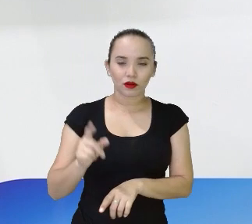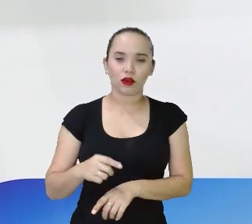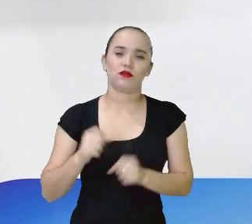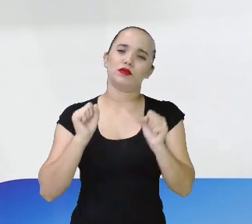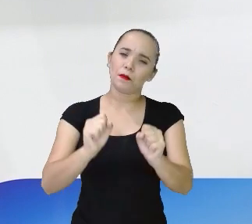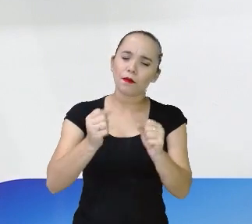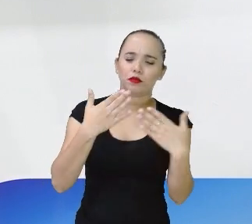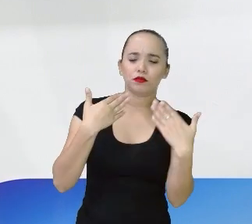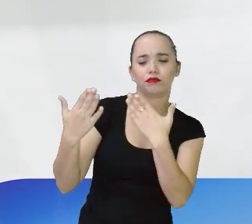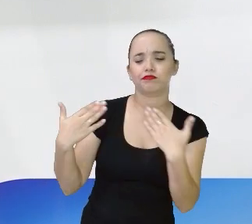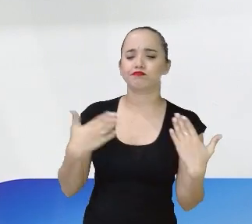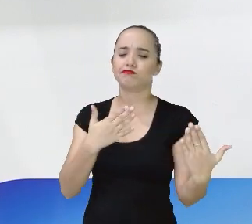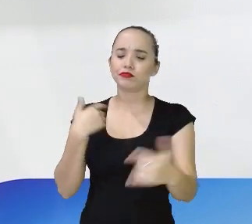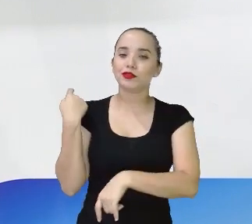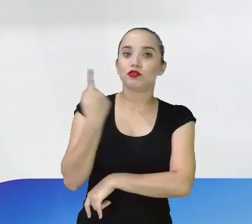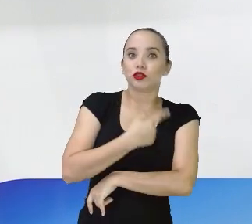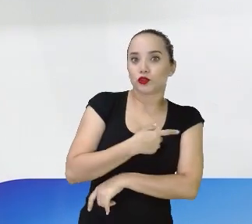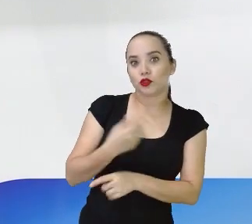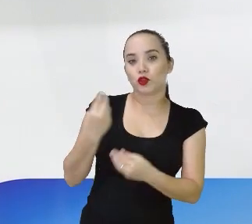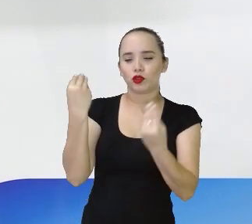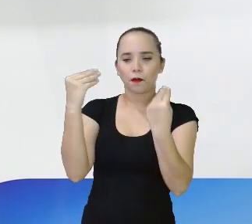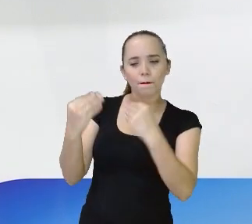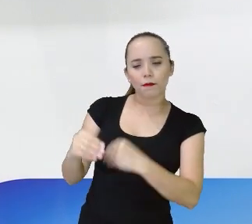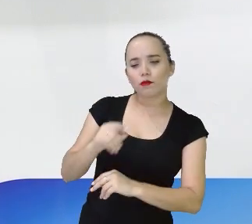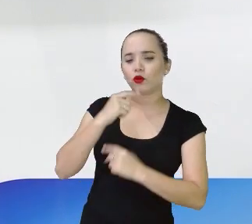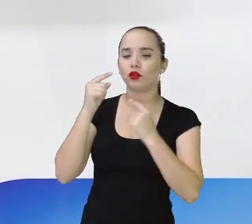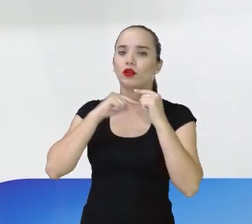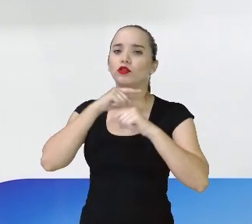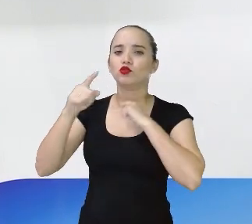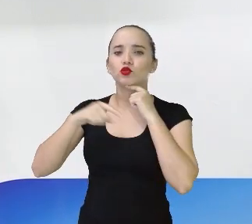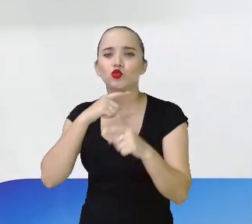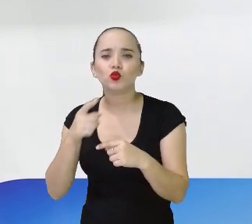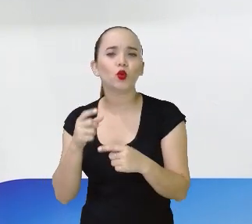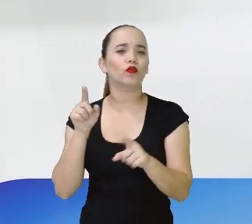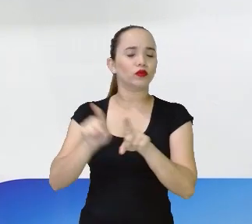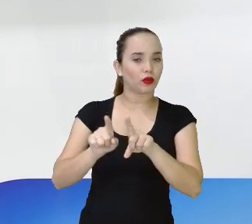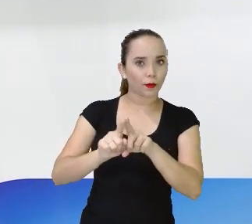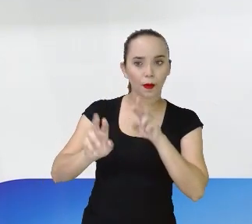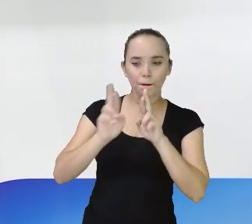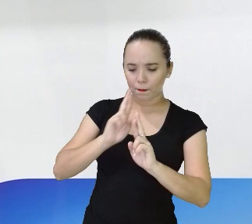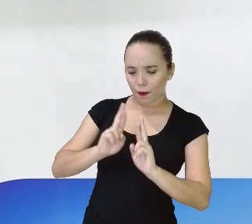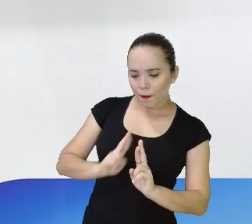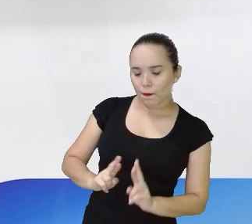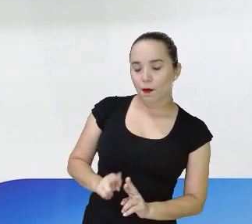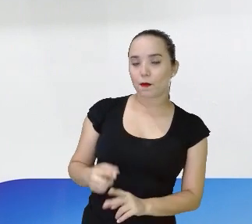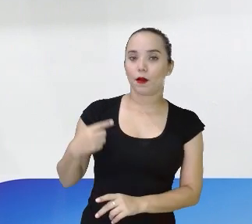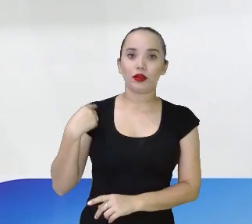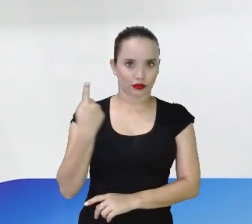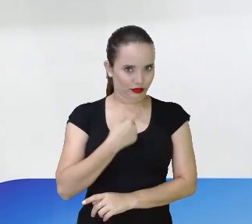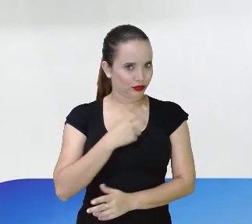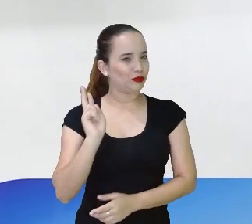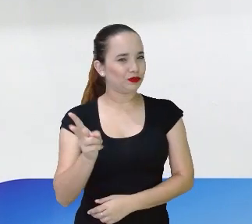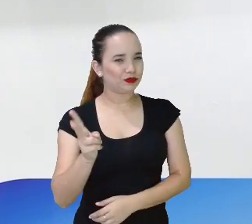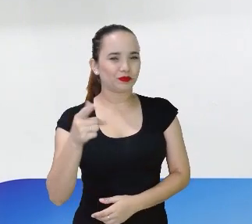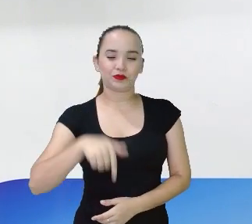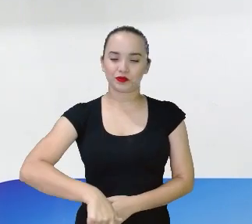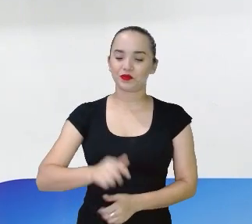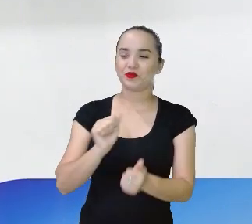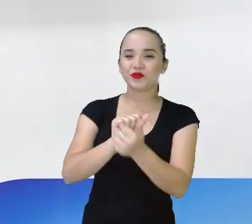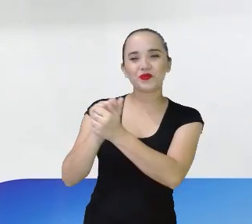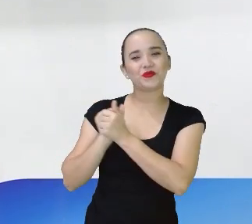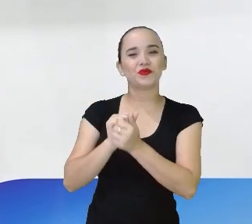conosco, vai colocando suas dúvidas, vai respondendo aos nossos desafios, né? Então, estamos sempre aqui juntinhos, aguardando a